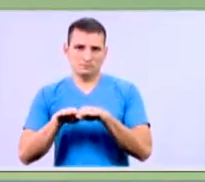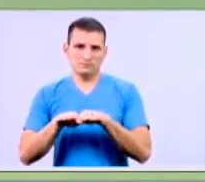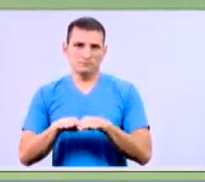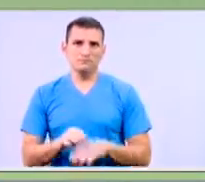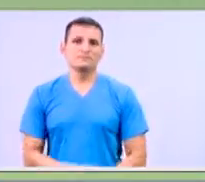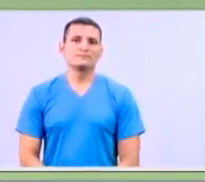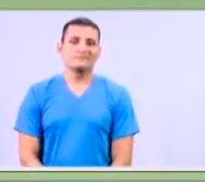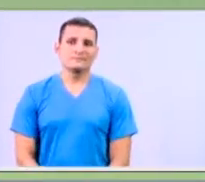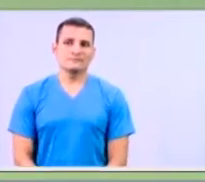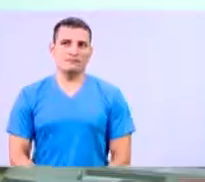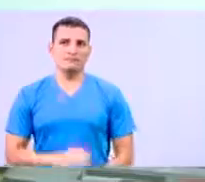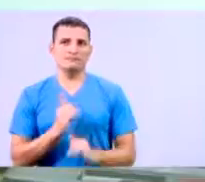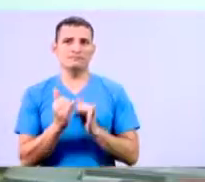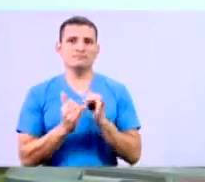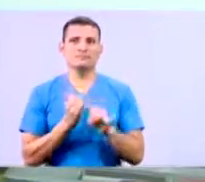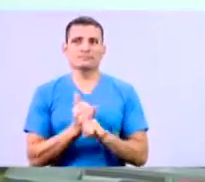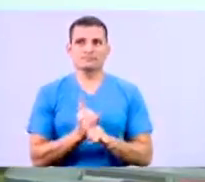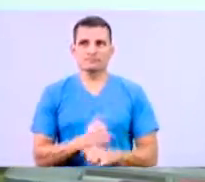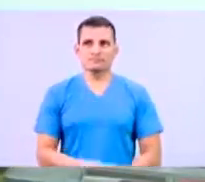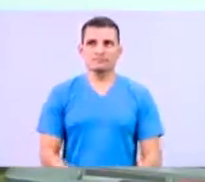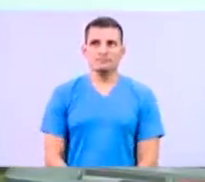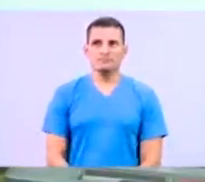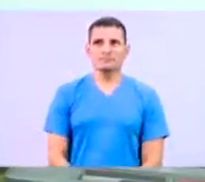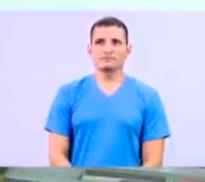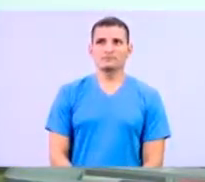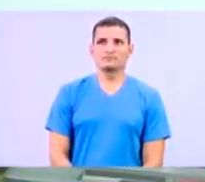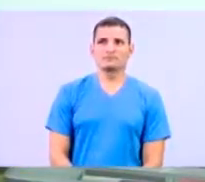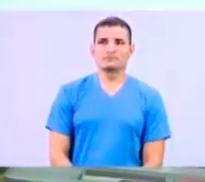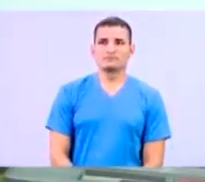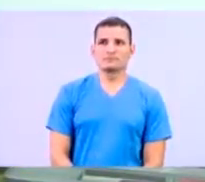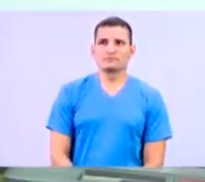a internet de maneira geral, certo?